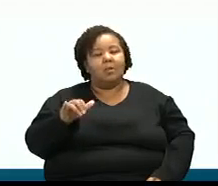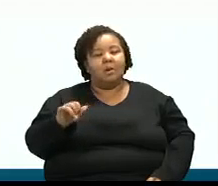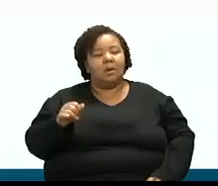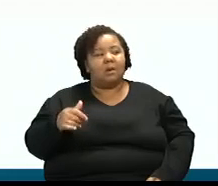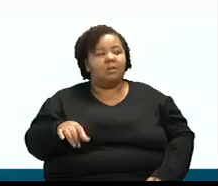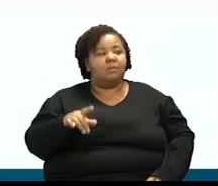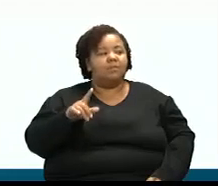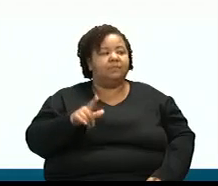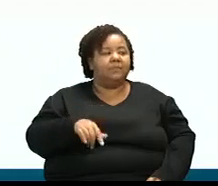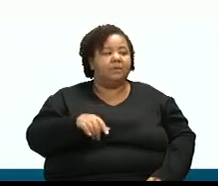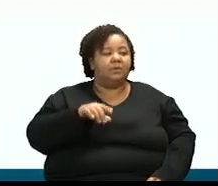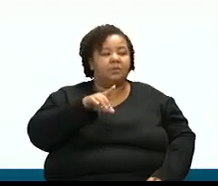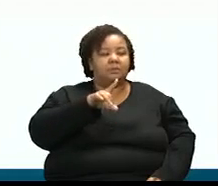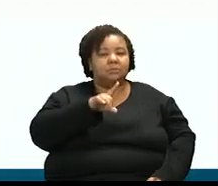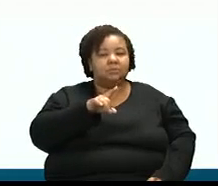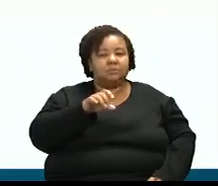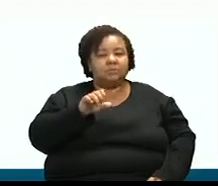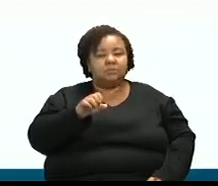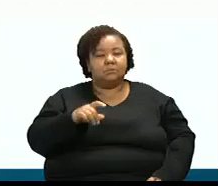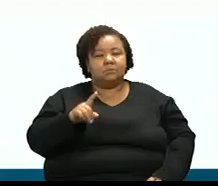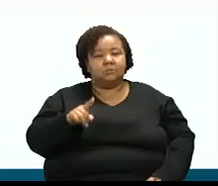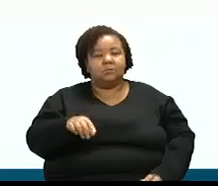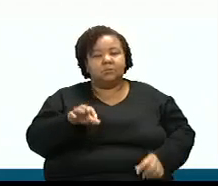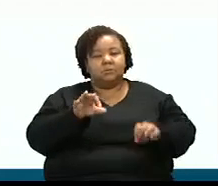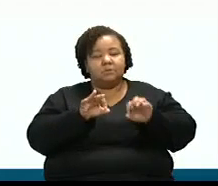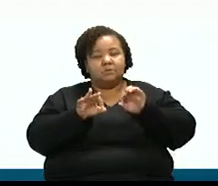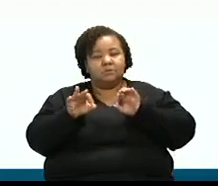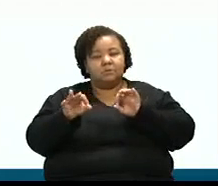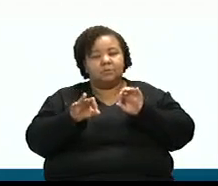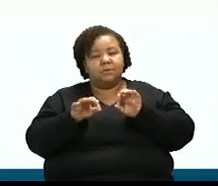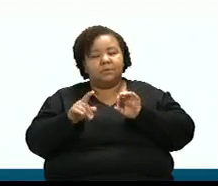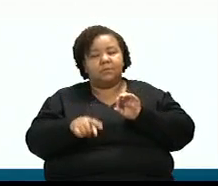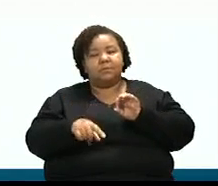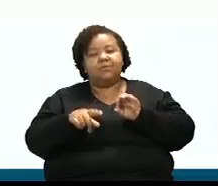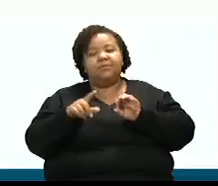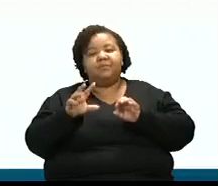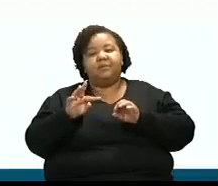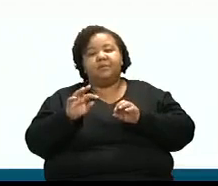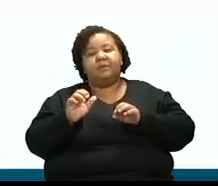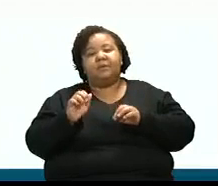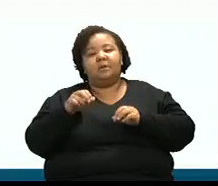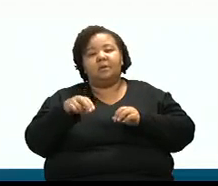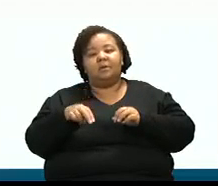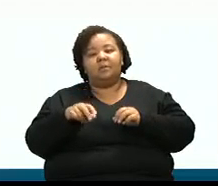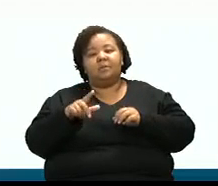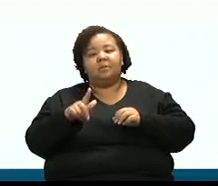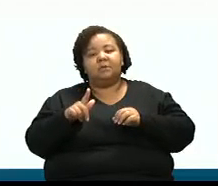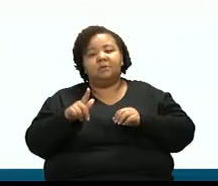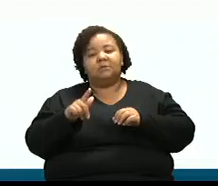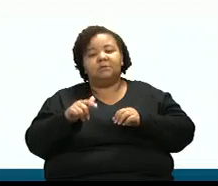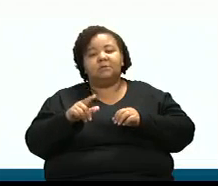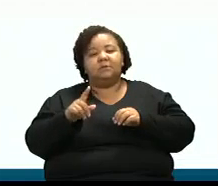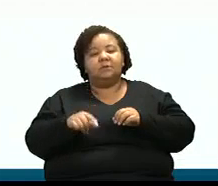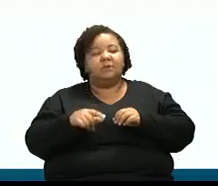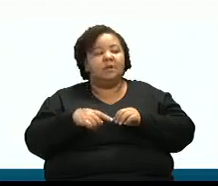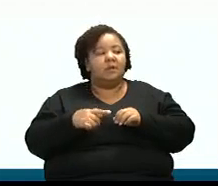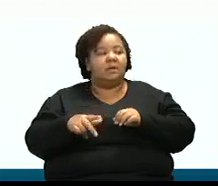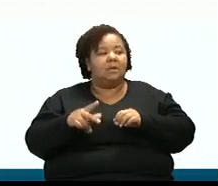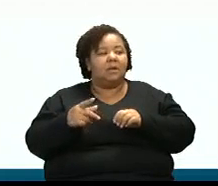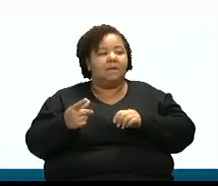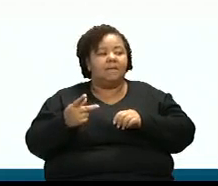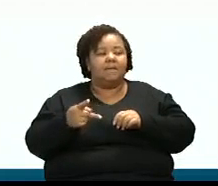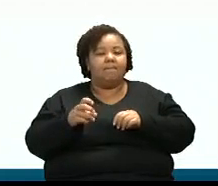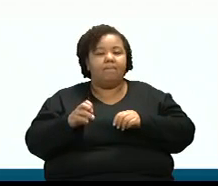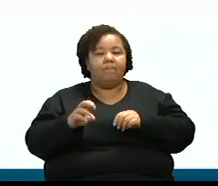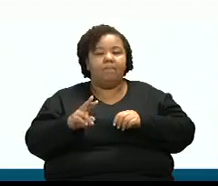de área, eu considero a unidade de comprimento ds, que é o vetor tangente, ele vai ser perpendicular a